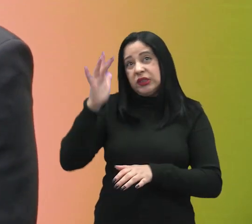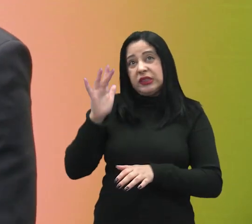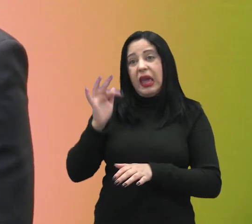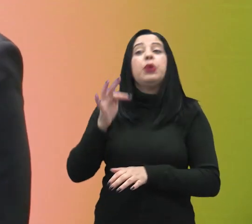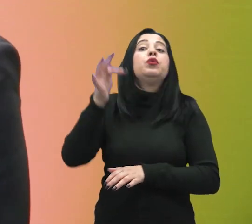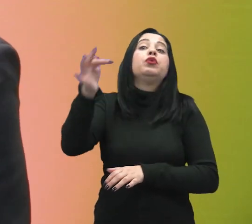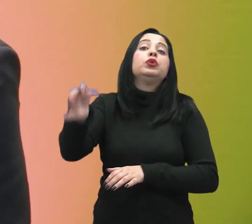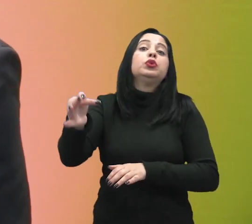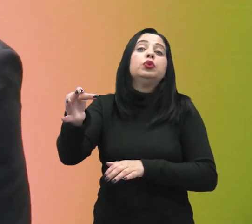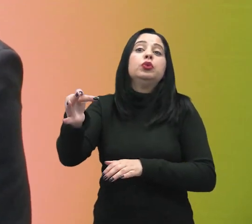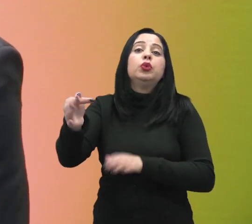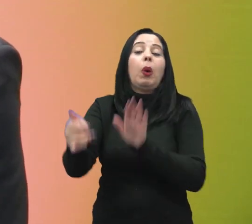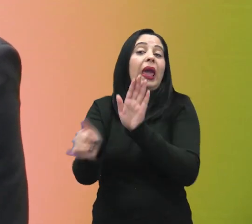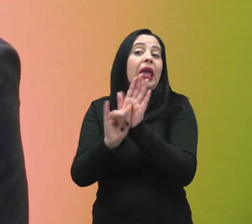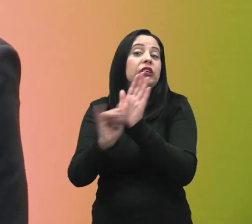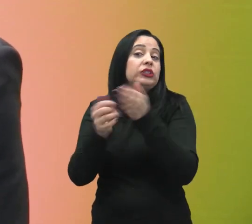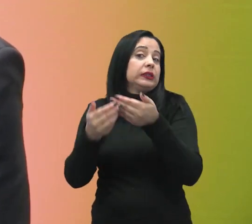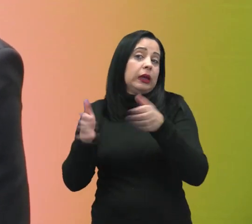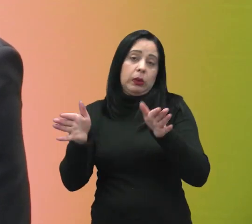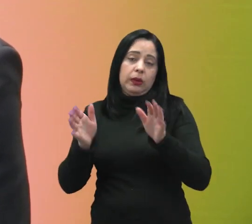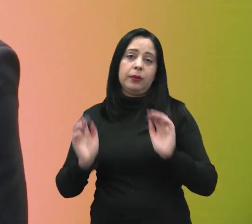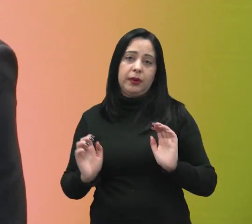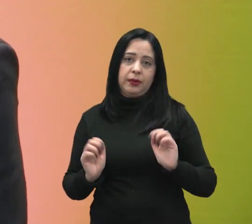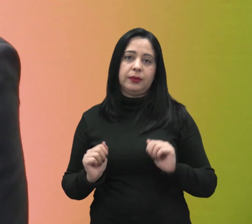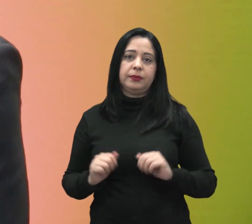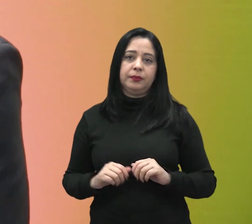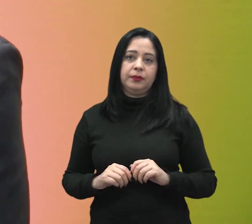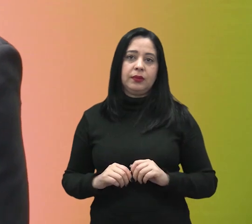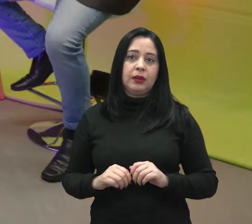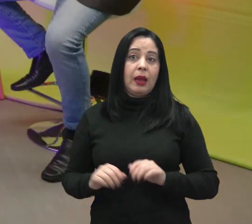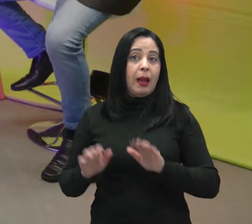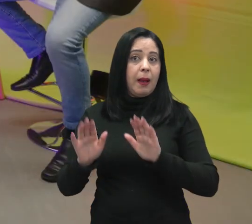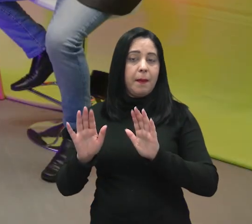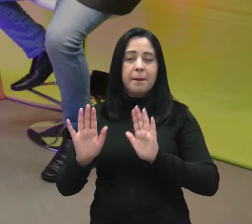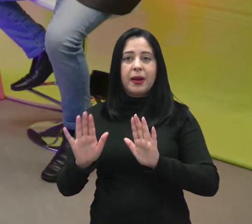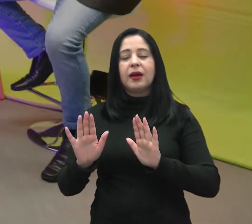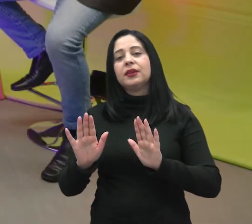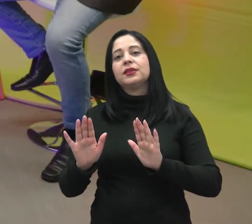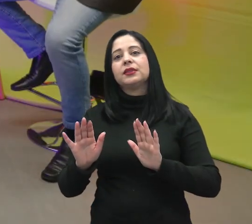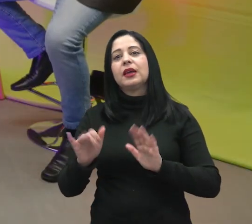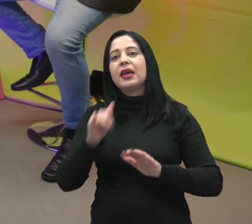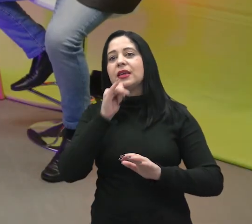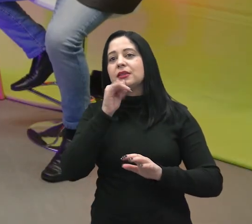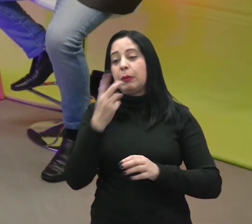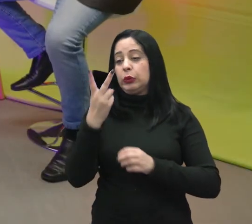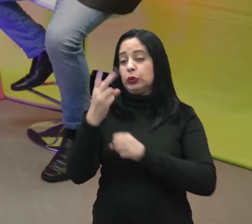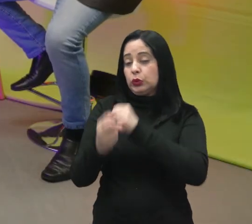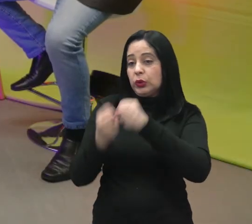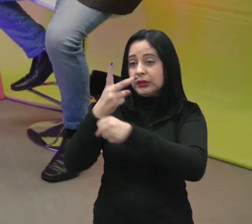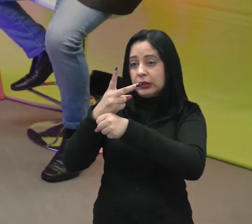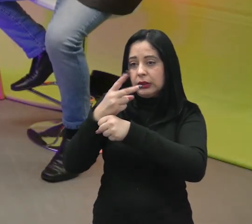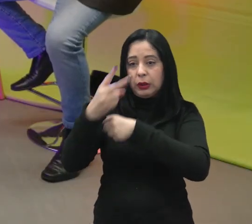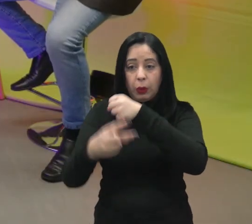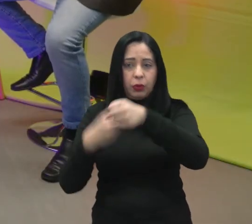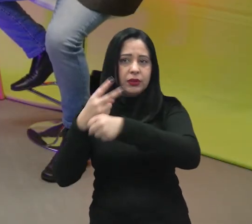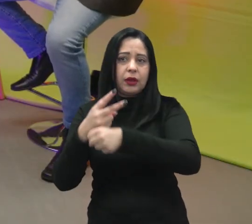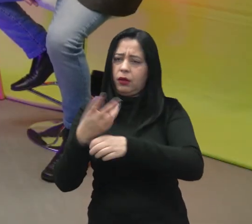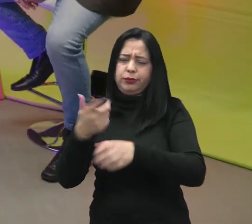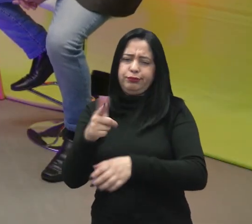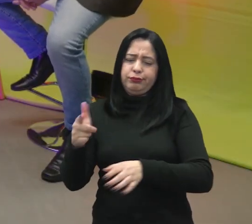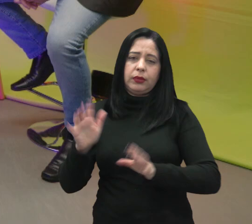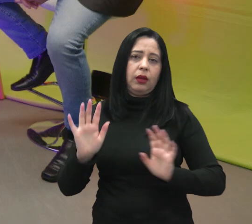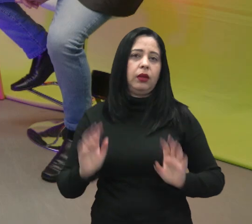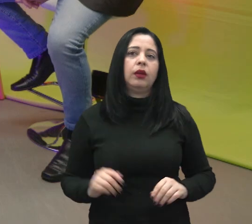teremos, mas é tudo via edital. Mas não tem um período, assim, a cada 2 anos, não tem esse